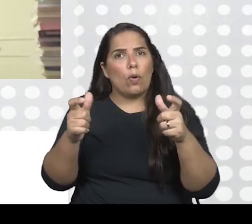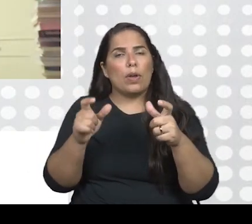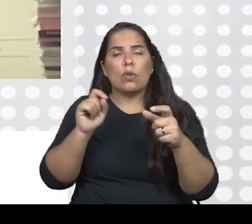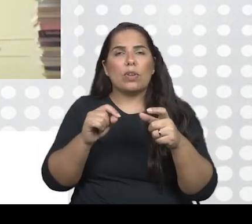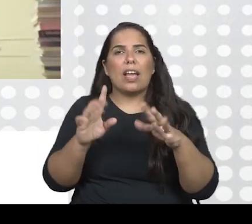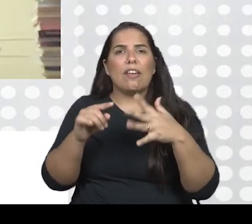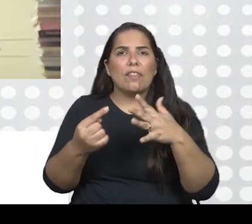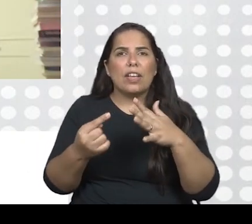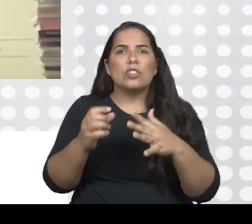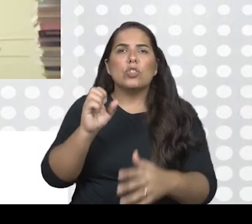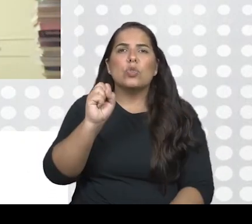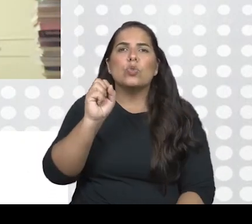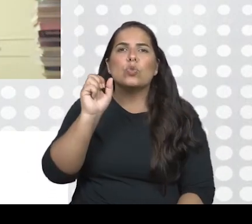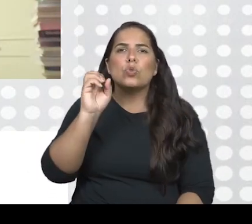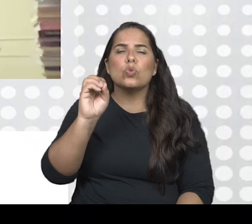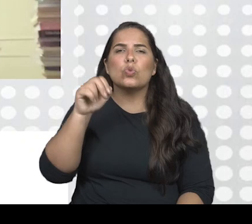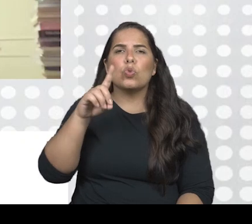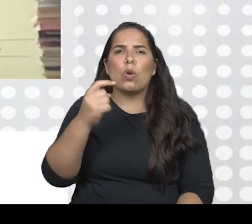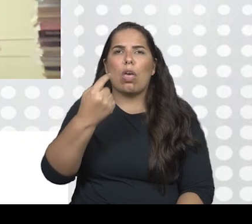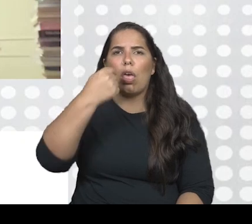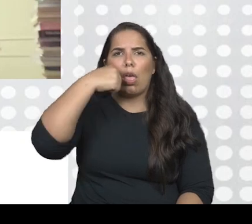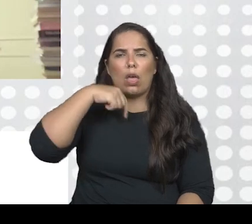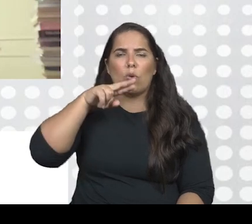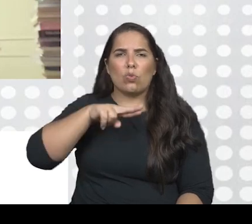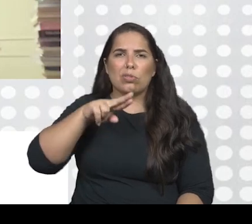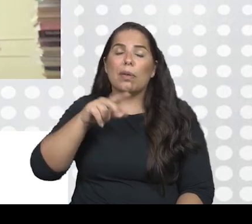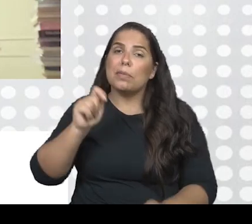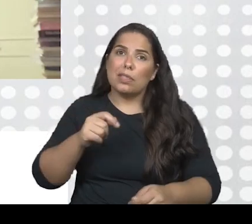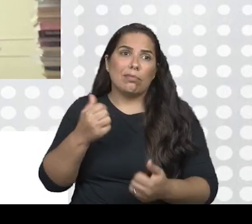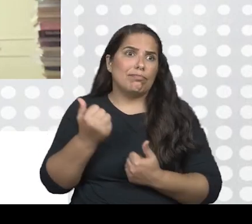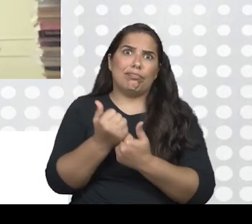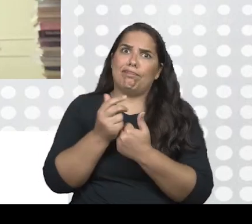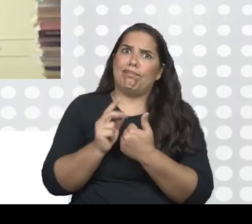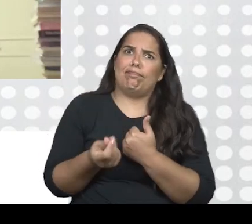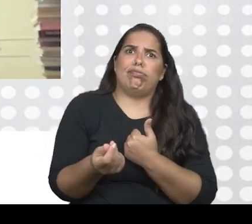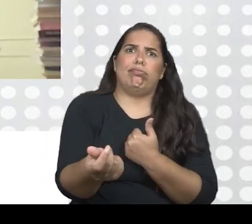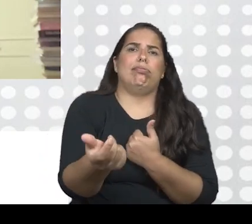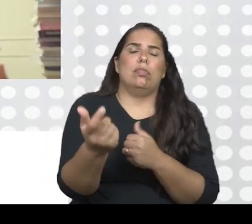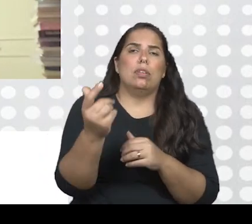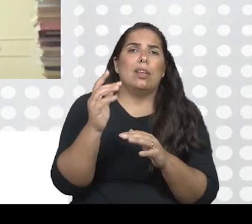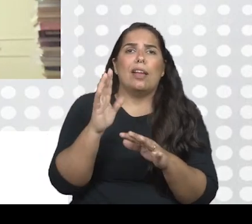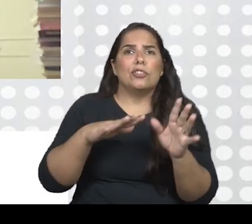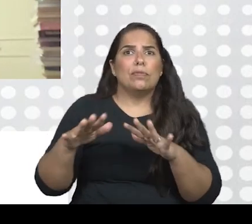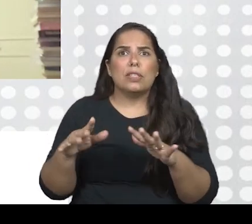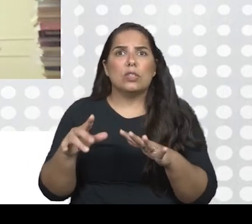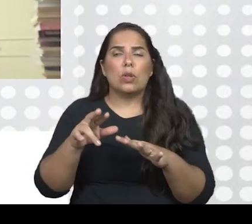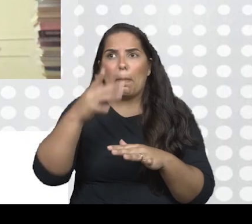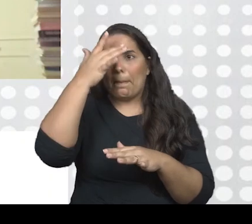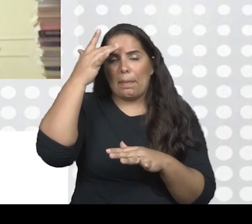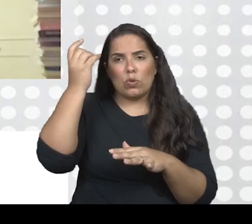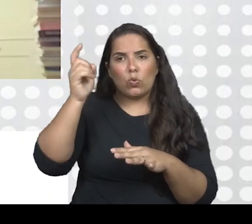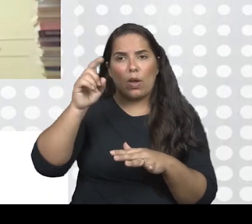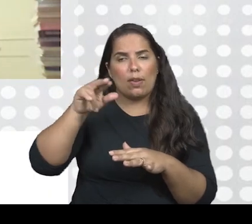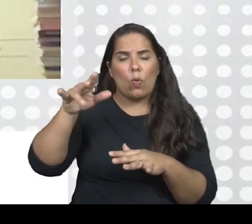alimentam por sondas e tudo mais, precisa de um suporte permanente, que não necessariamente é alguém